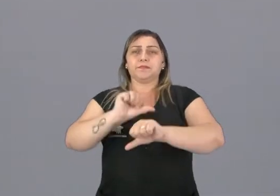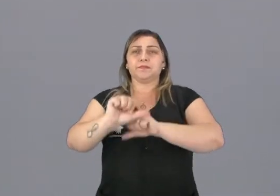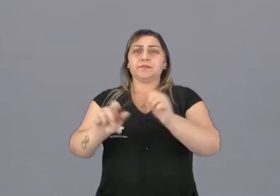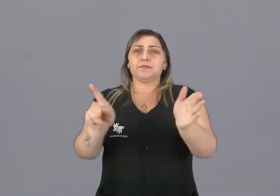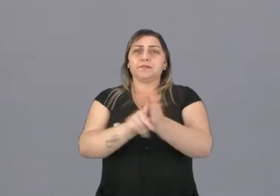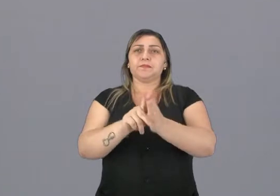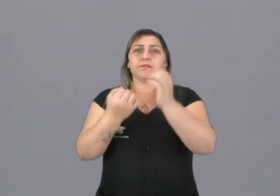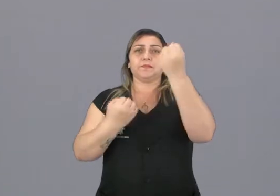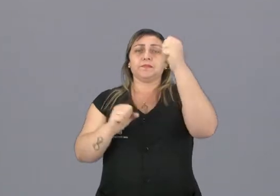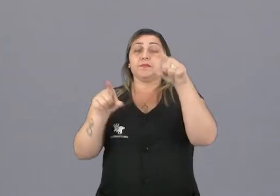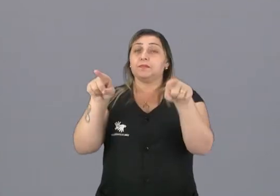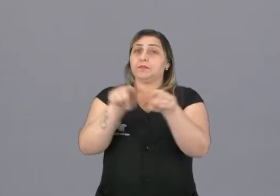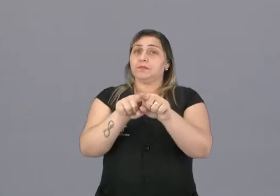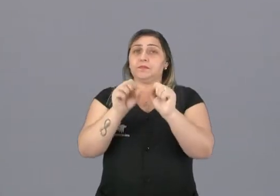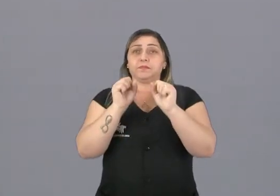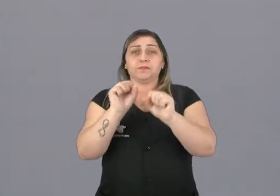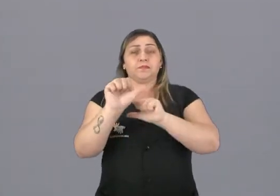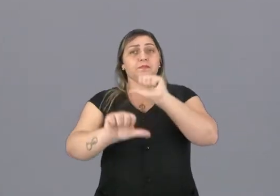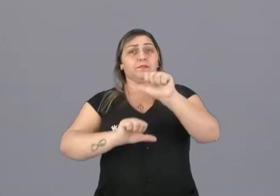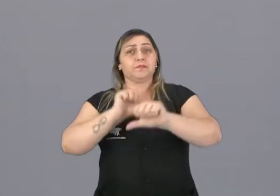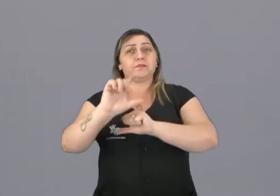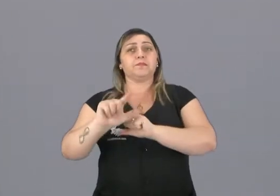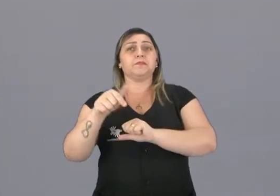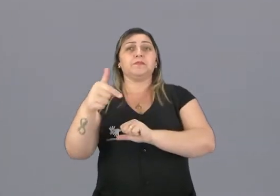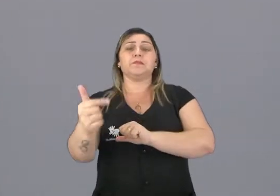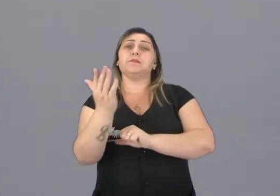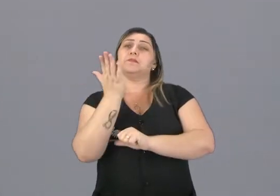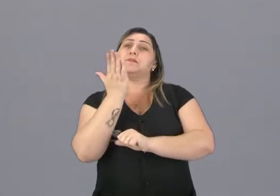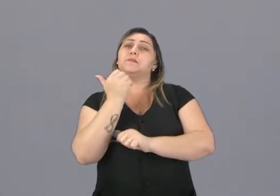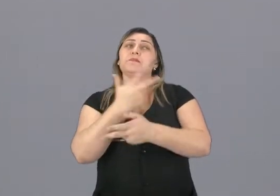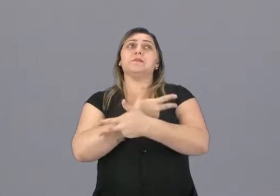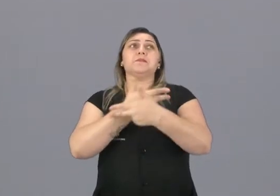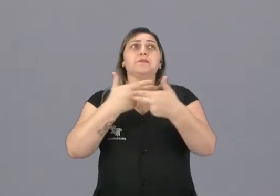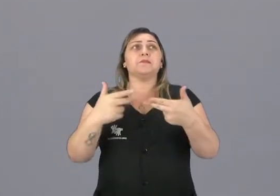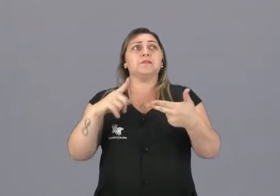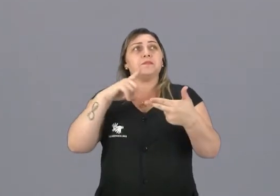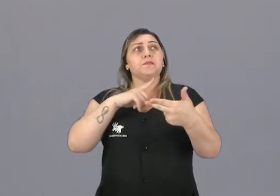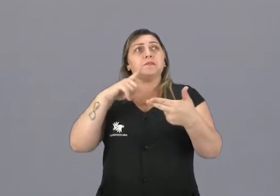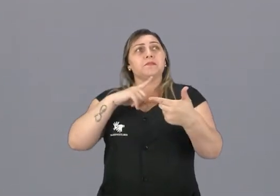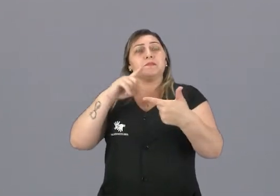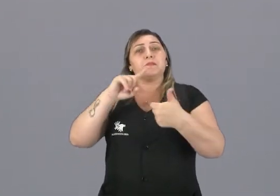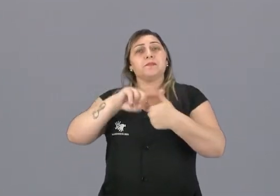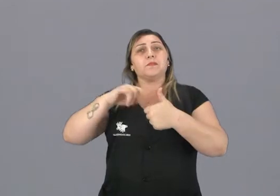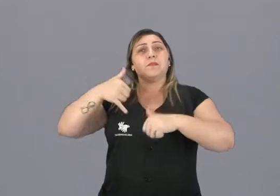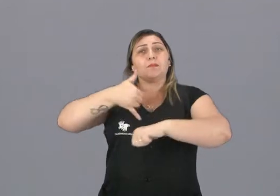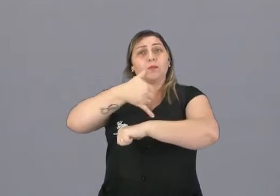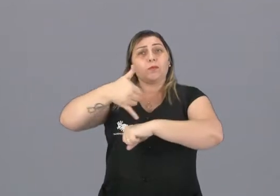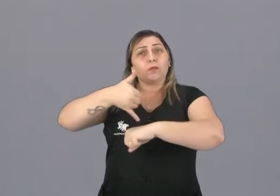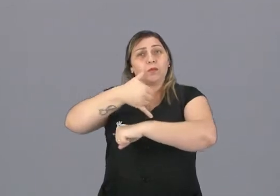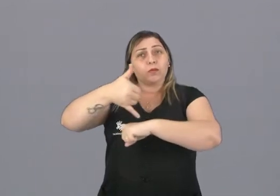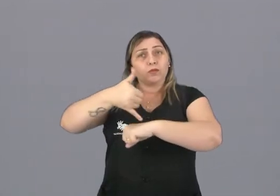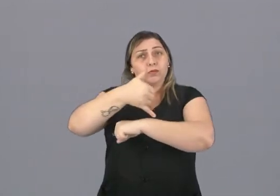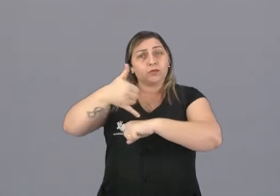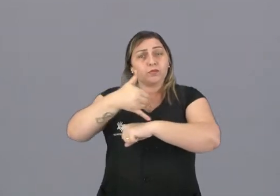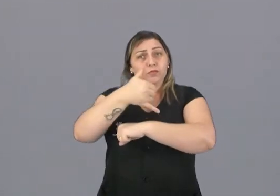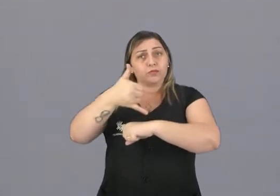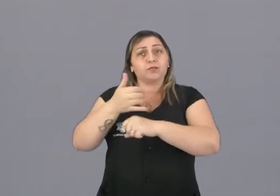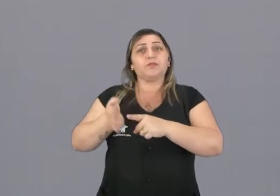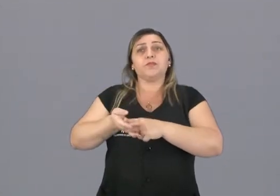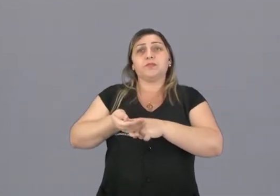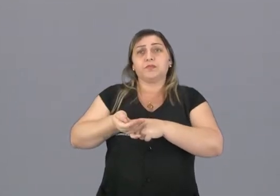Ele também pode ser transformado em um outro alimento. Aqui, ó, temos o óleo, certo? Óleo de